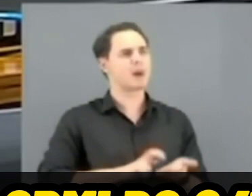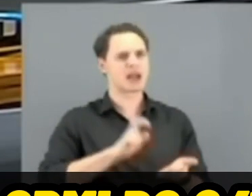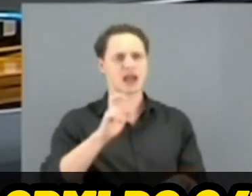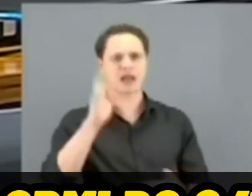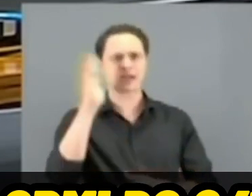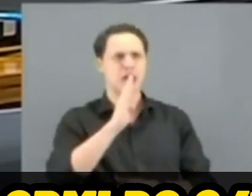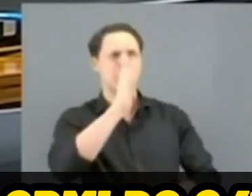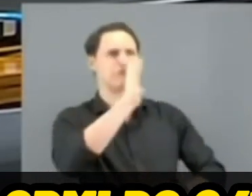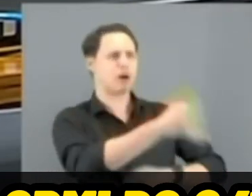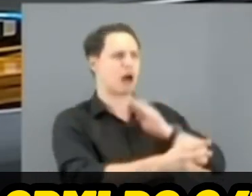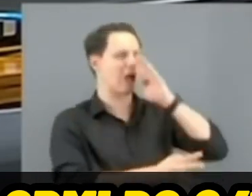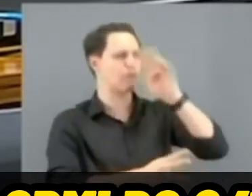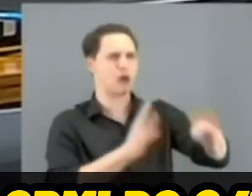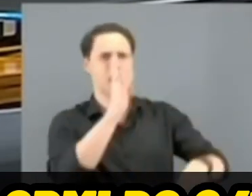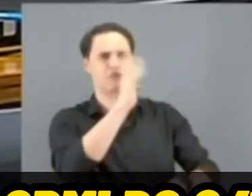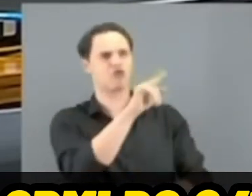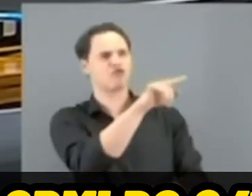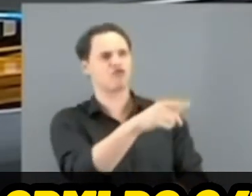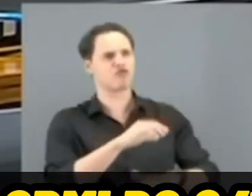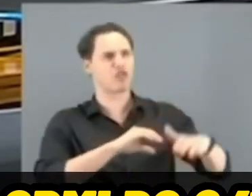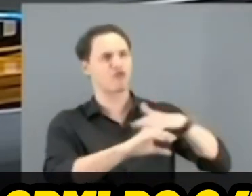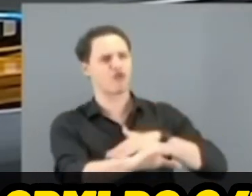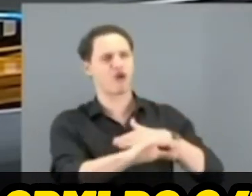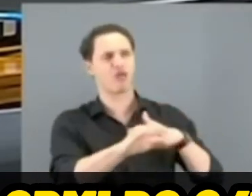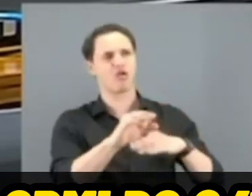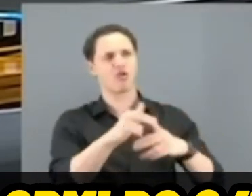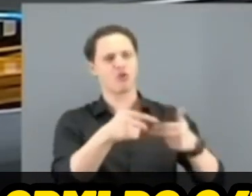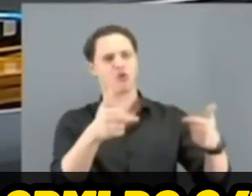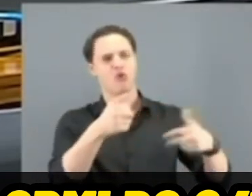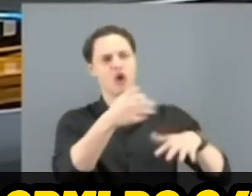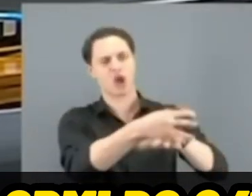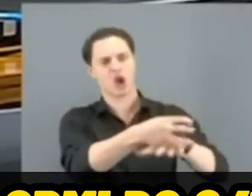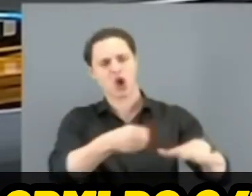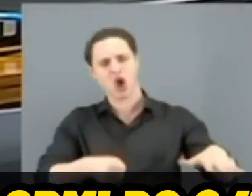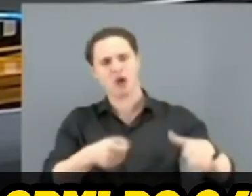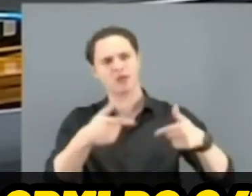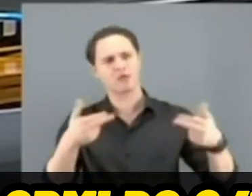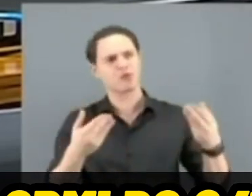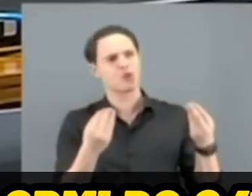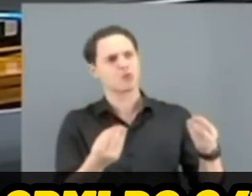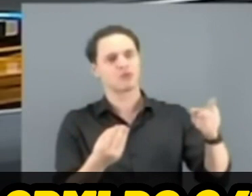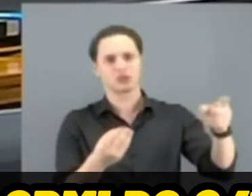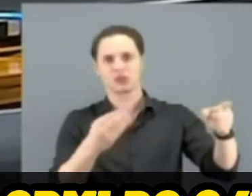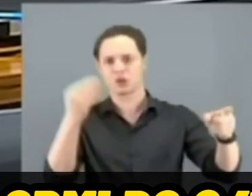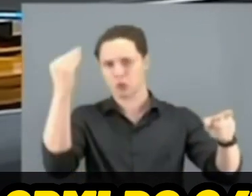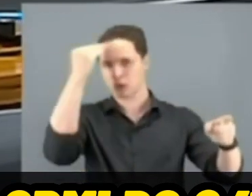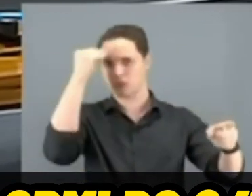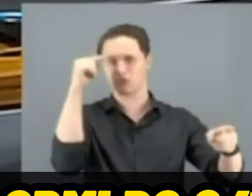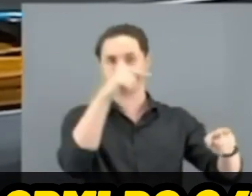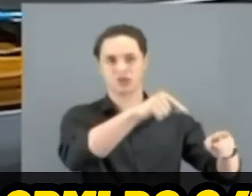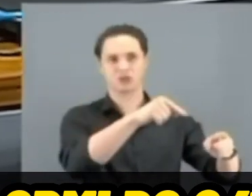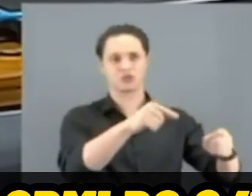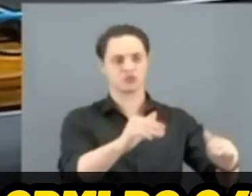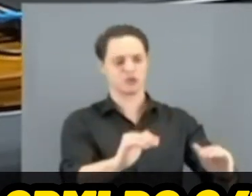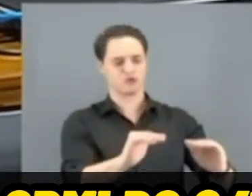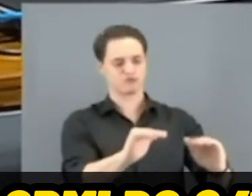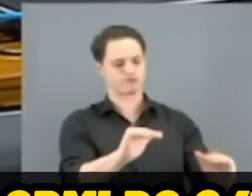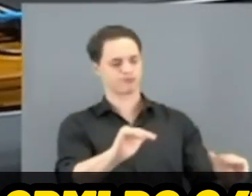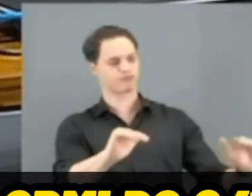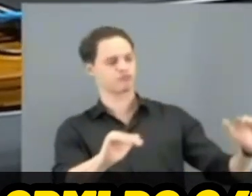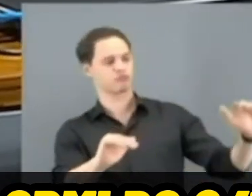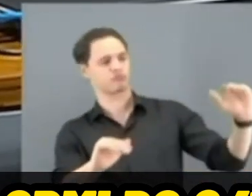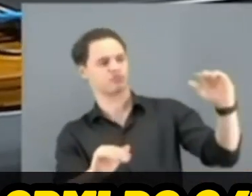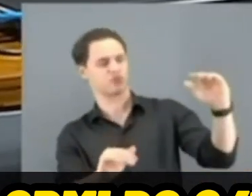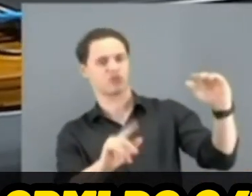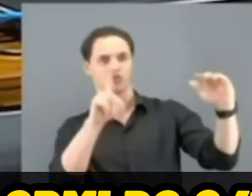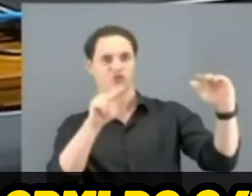acusando de crimes, de financiador, de atos golpistas, como que o senhor fosse quase elevado ao mesmo